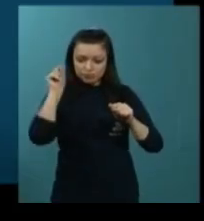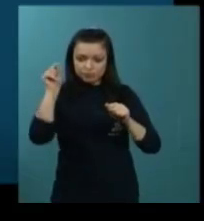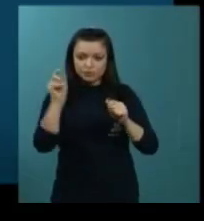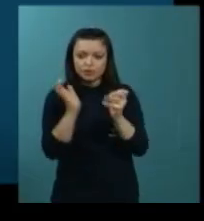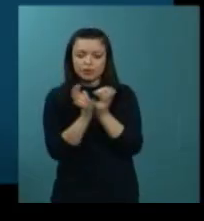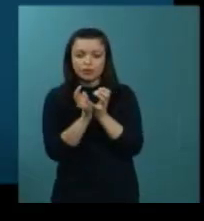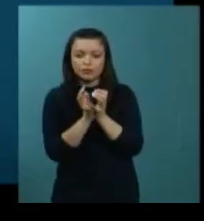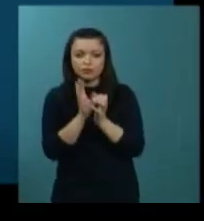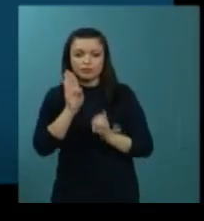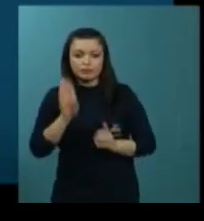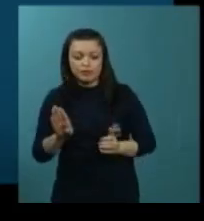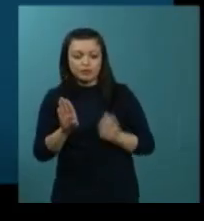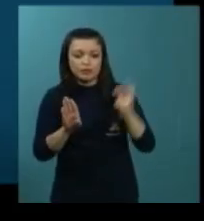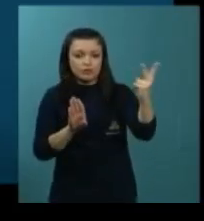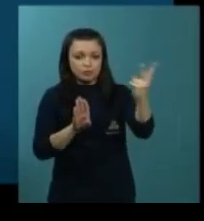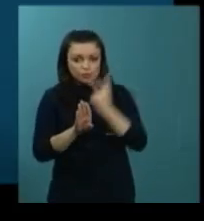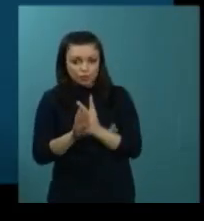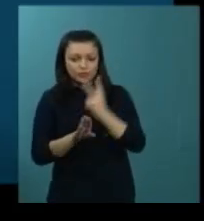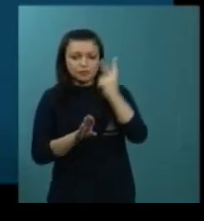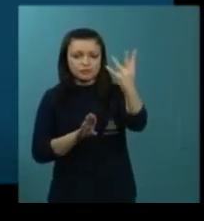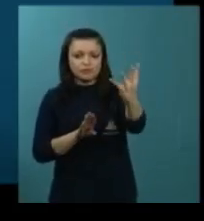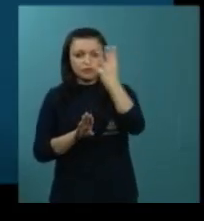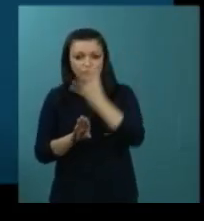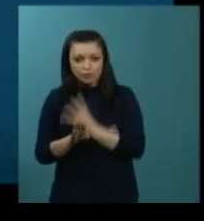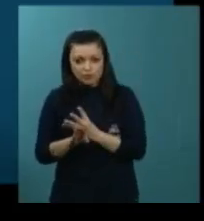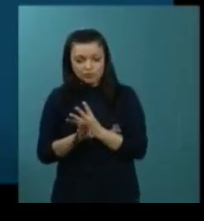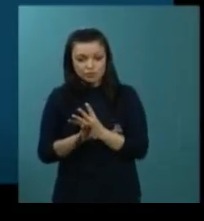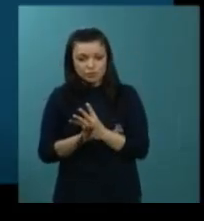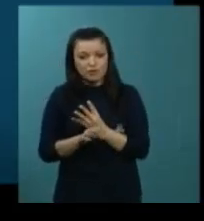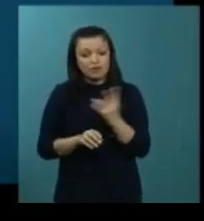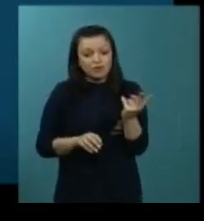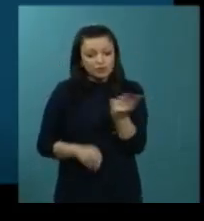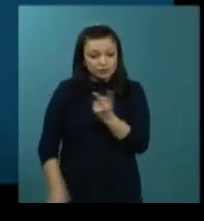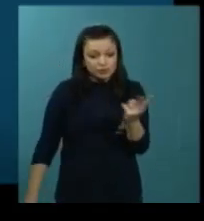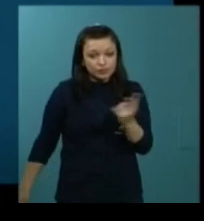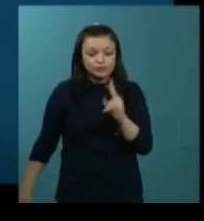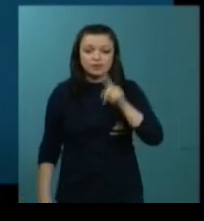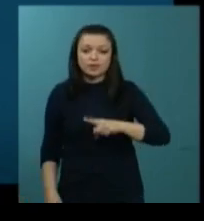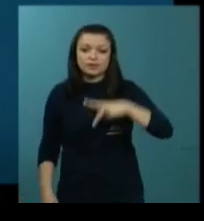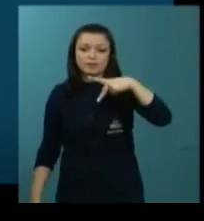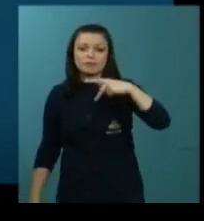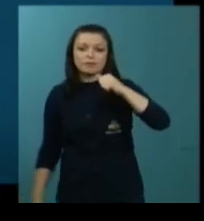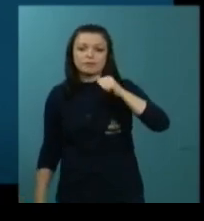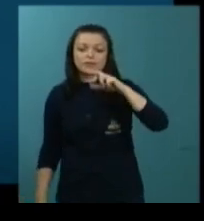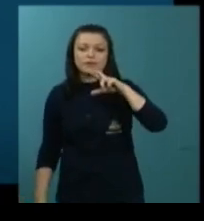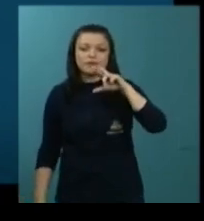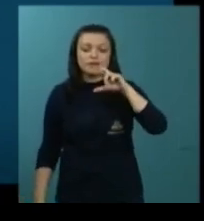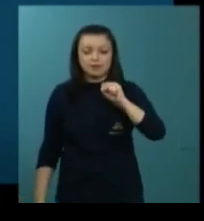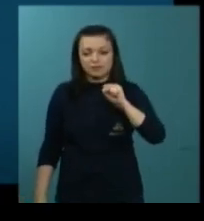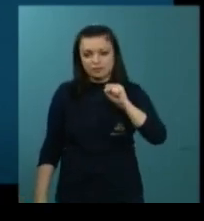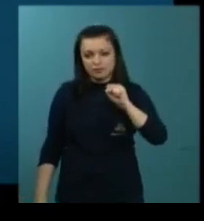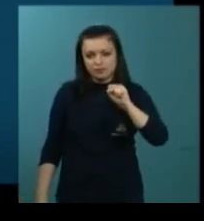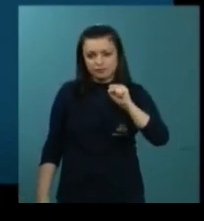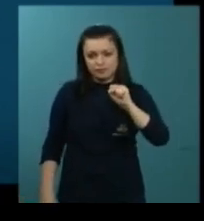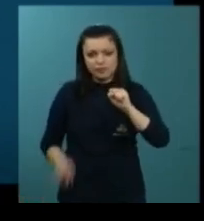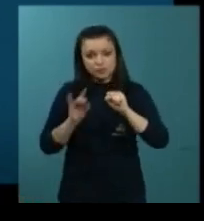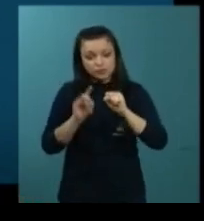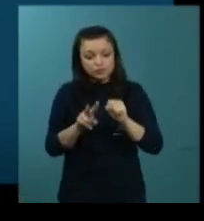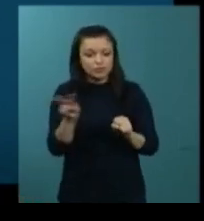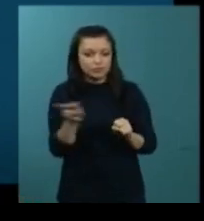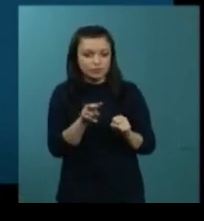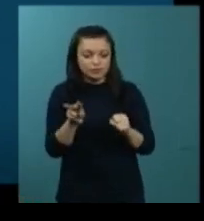pertencem ao conjunto B, que são exatamente os únicos algarismos